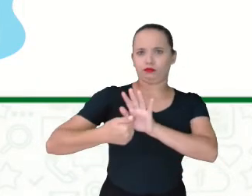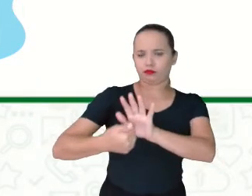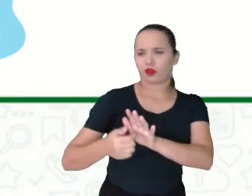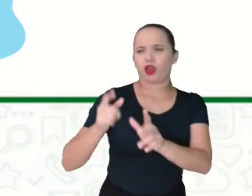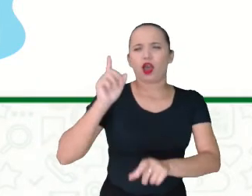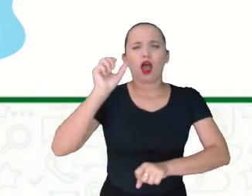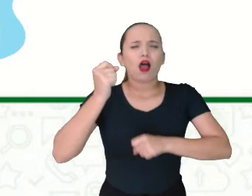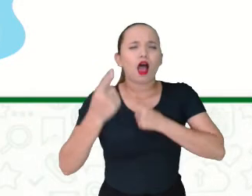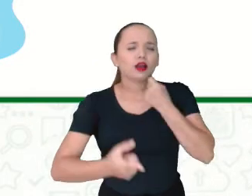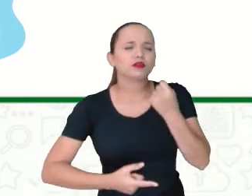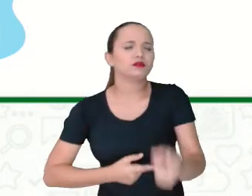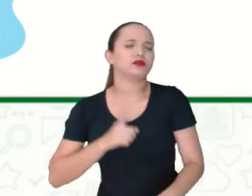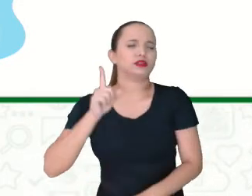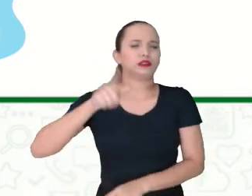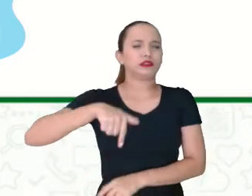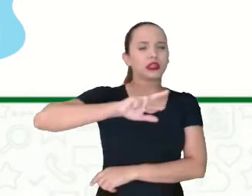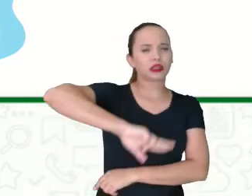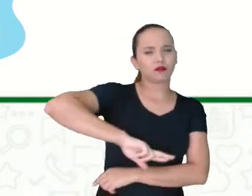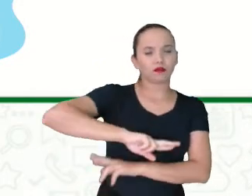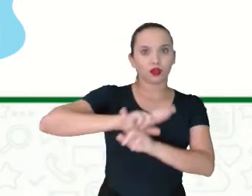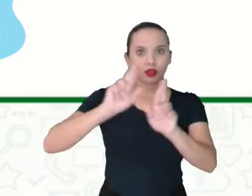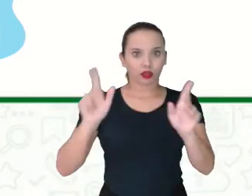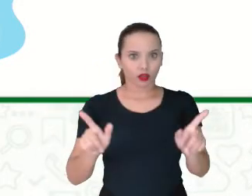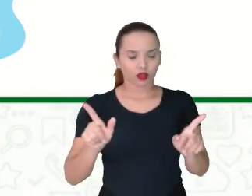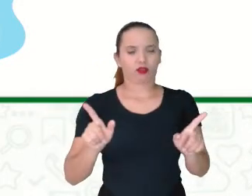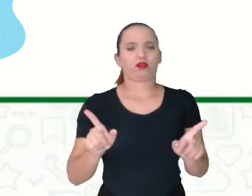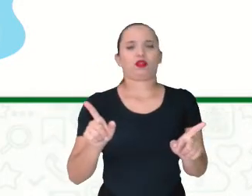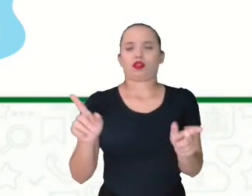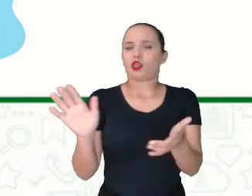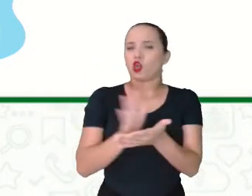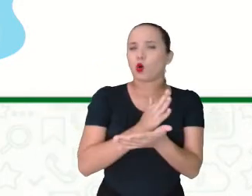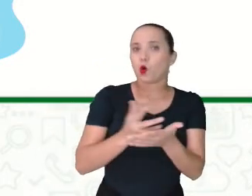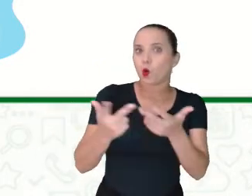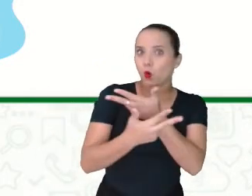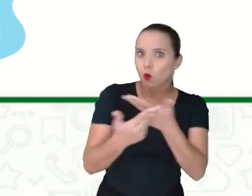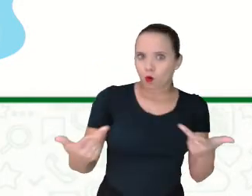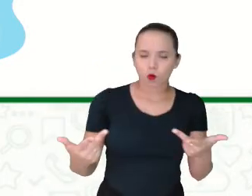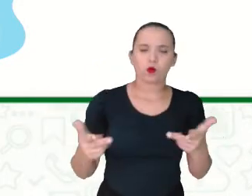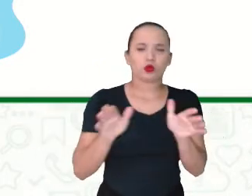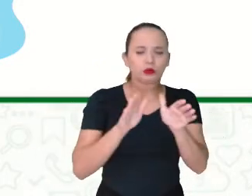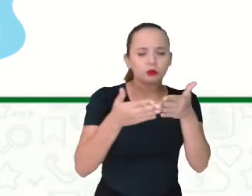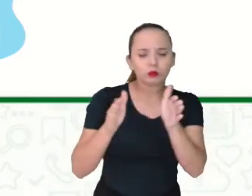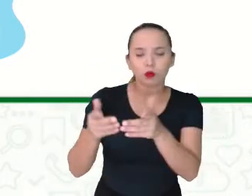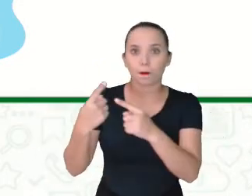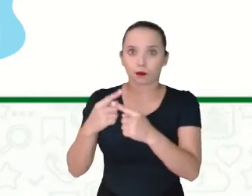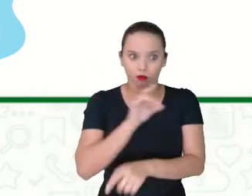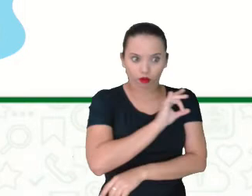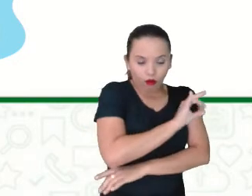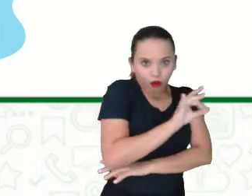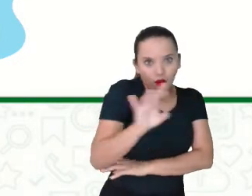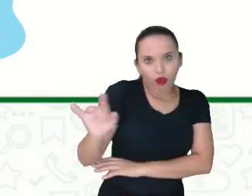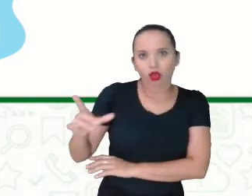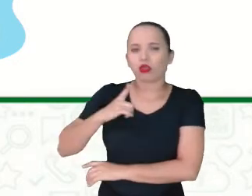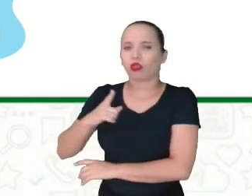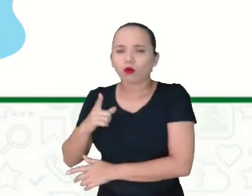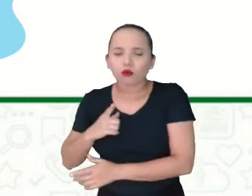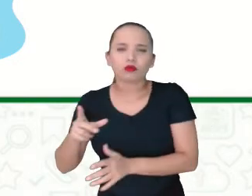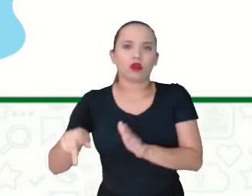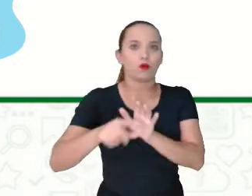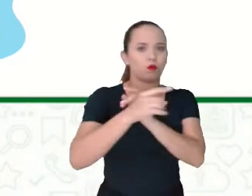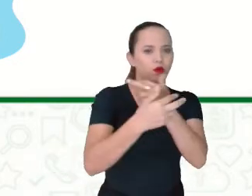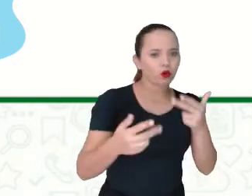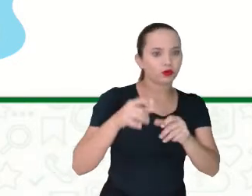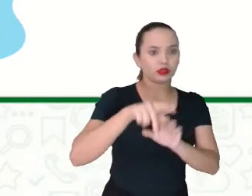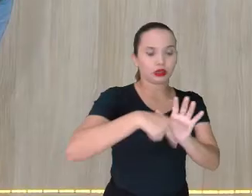pouquinho diferente, né? Em alguns aspectos específicos, né? Porque cada ser vivo tem uma coisinha que é